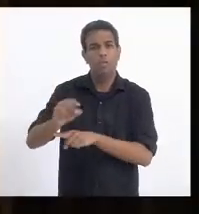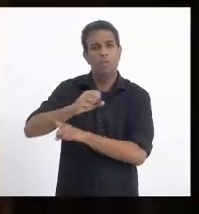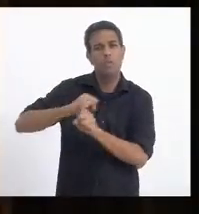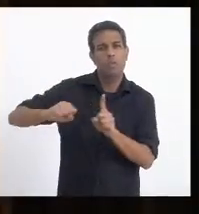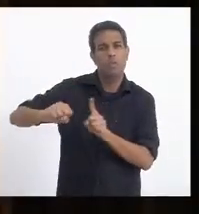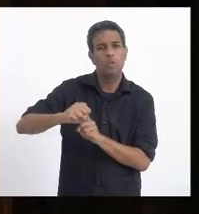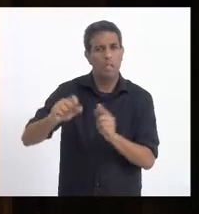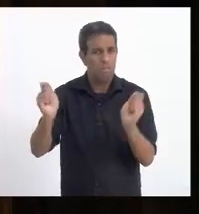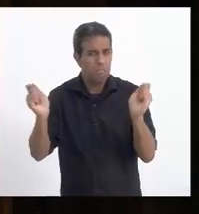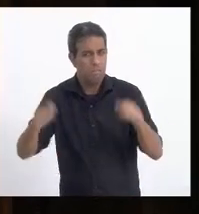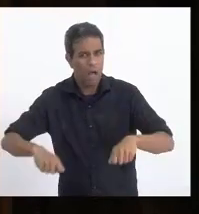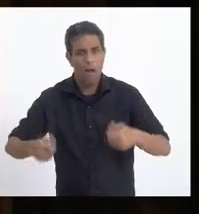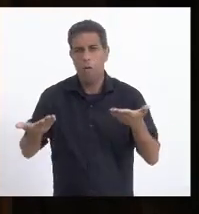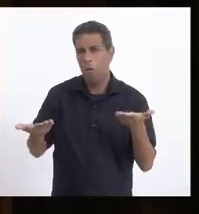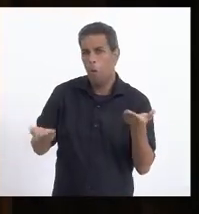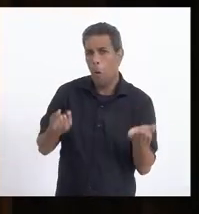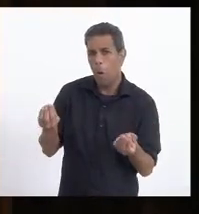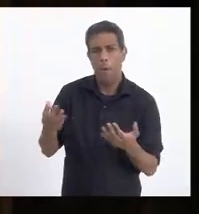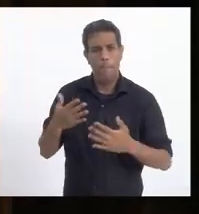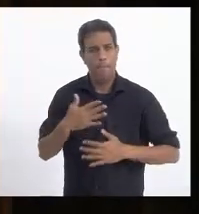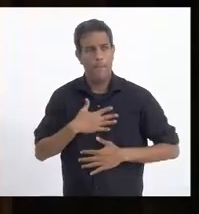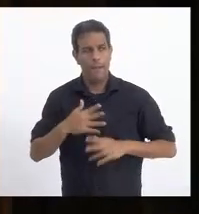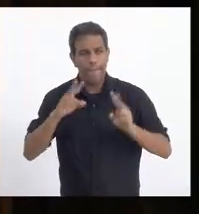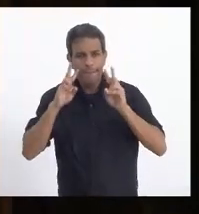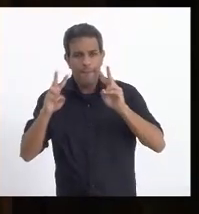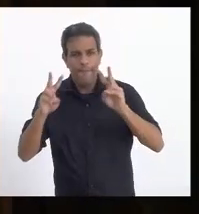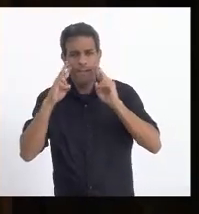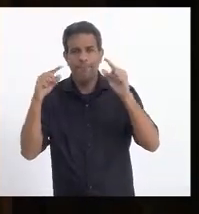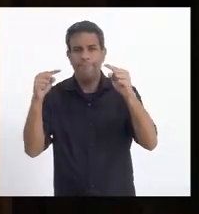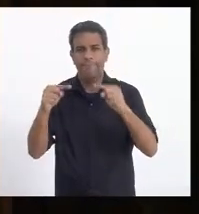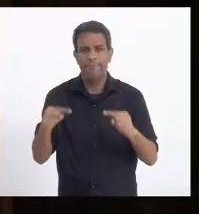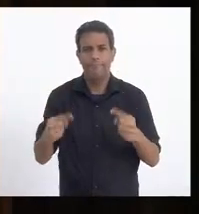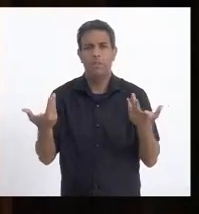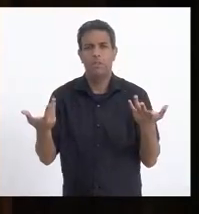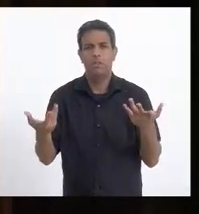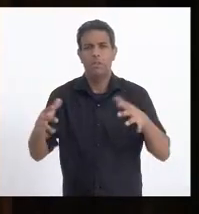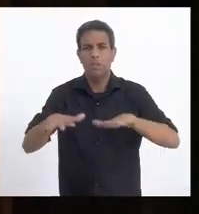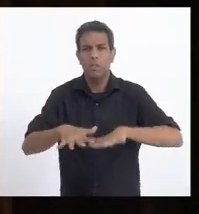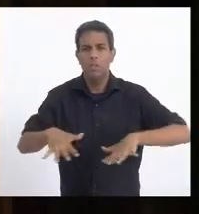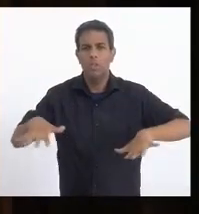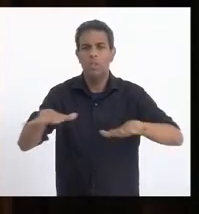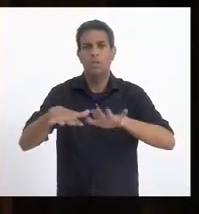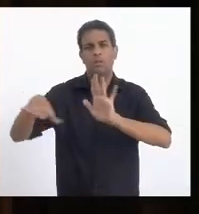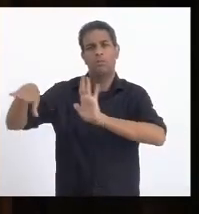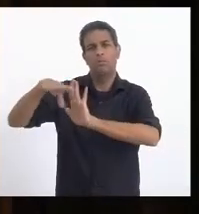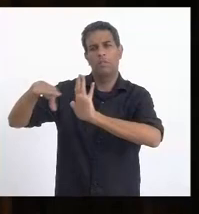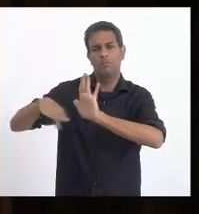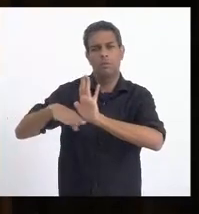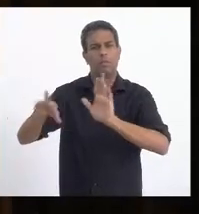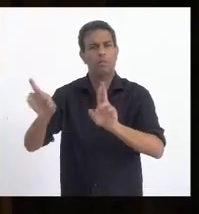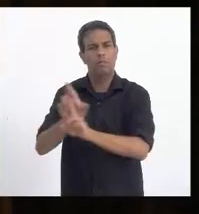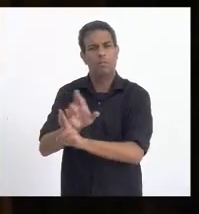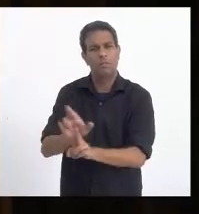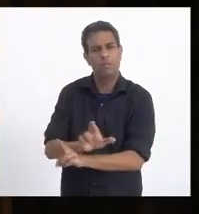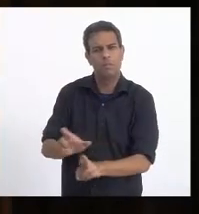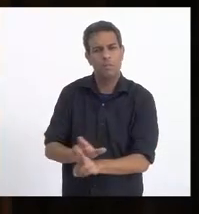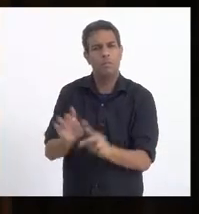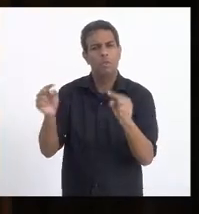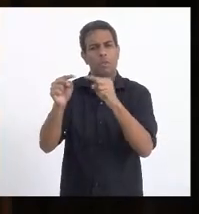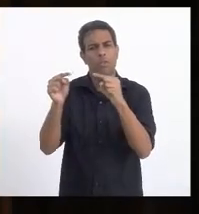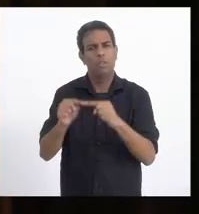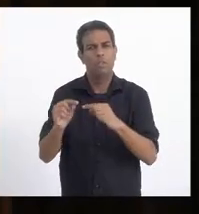não tá no meu entendimento sobre a égide do regime em relação